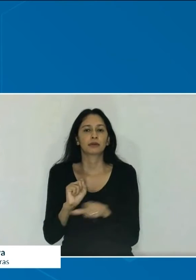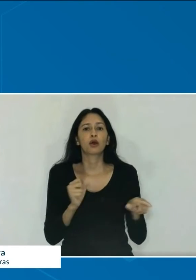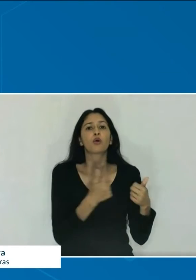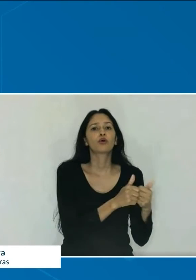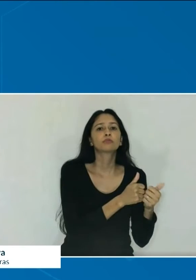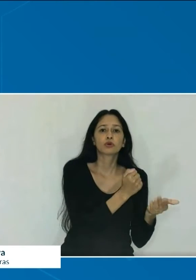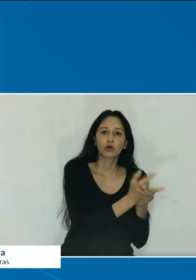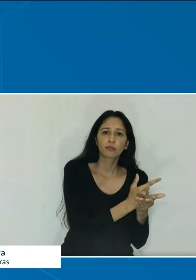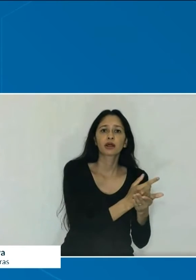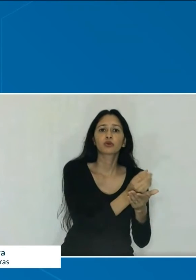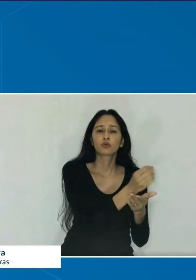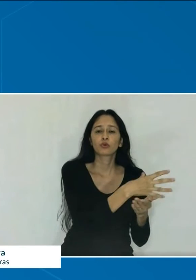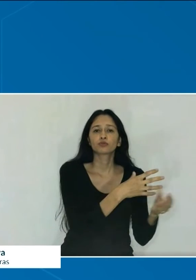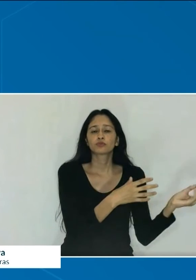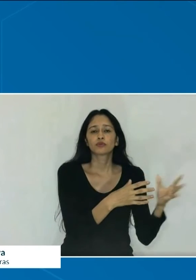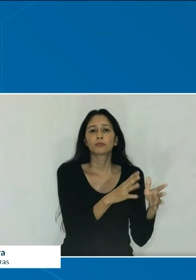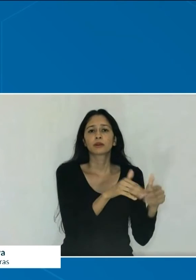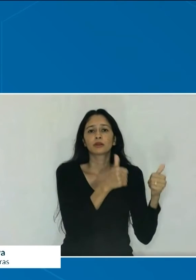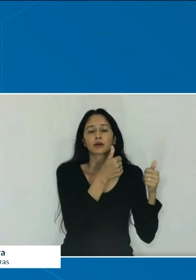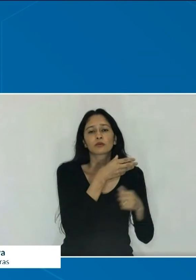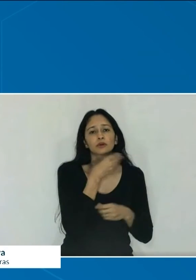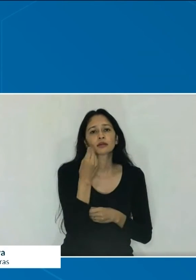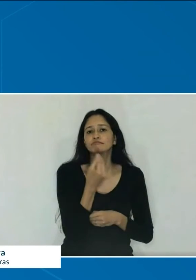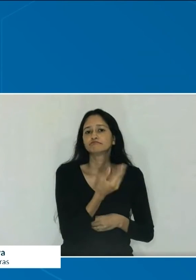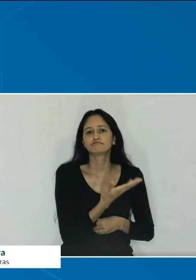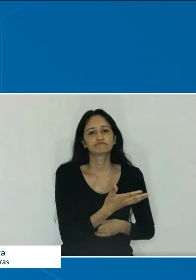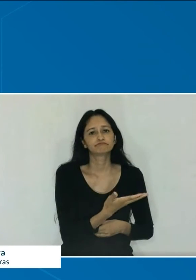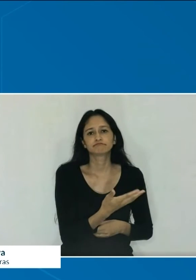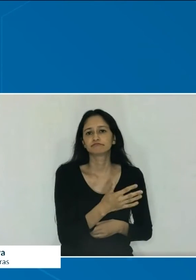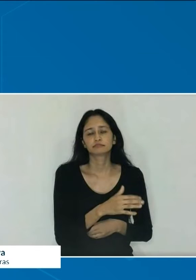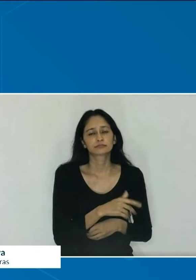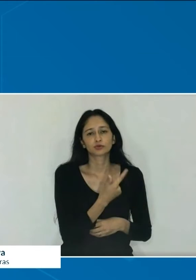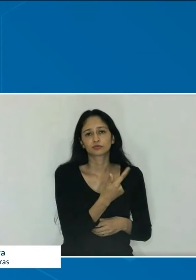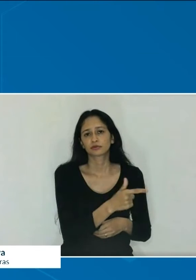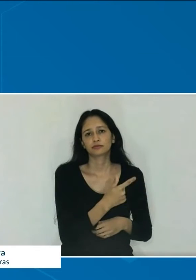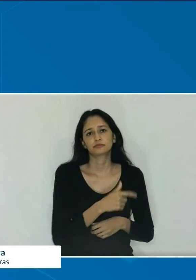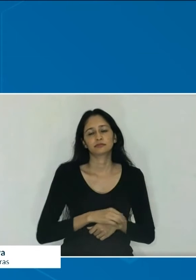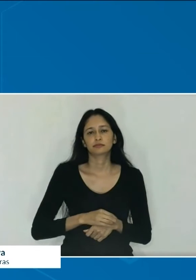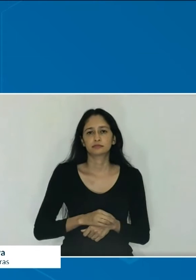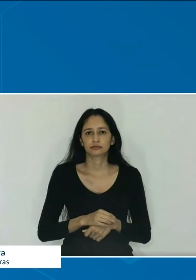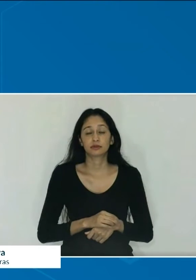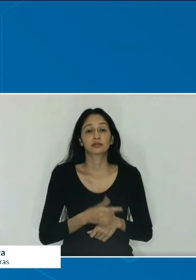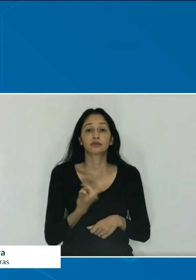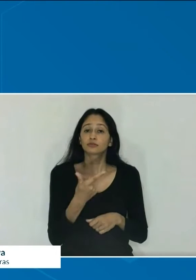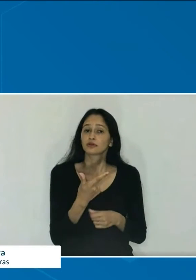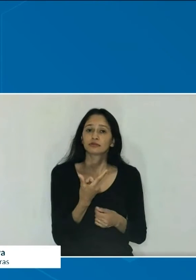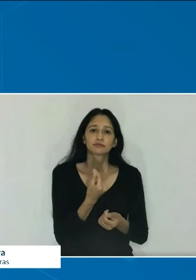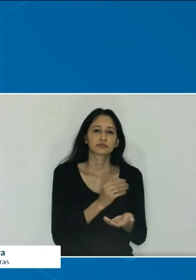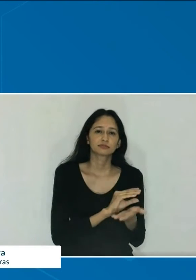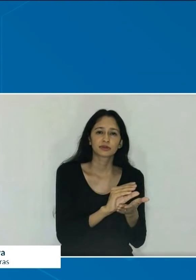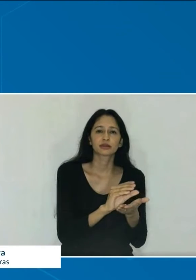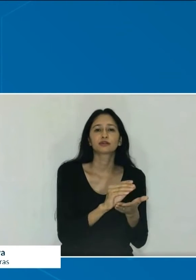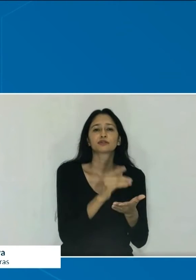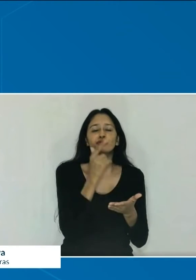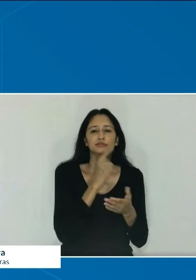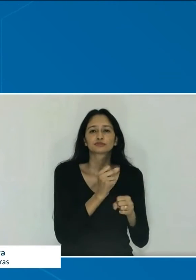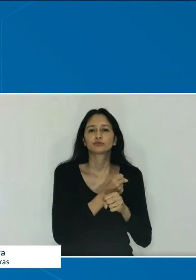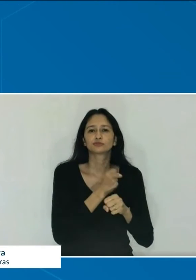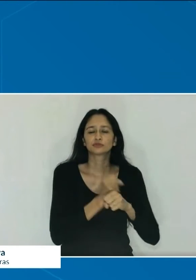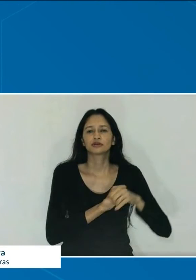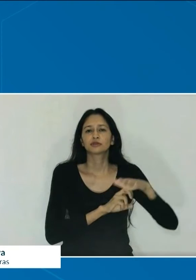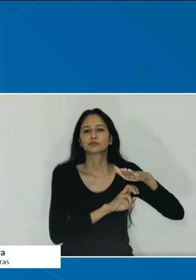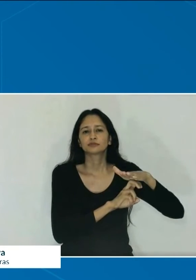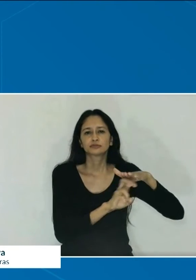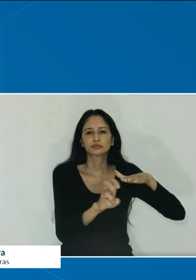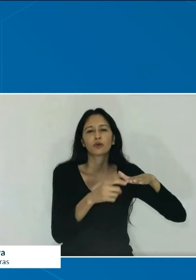ou a melhoria do serviço de qualidade, né, da qualidade desse serviço de transporte público. Não houve investimentos em metrôs, em sistemas de VLT